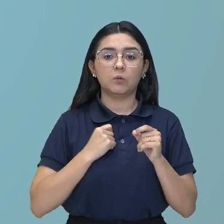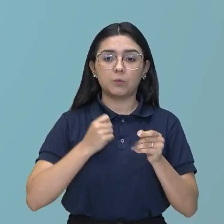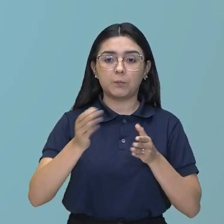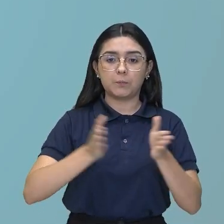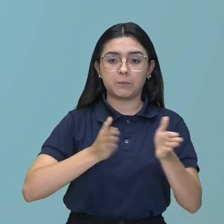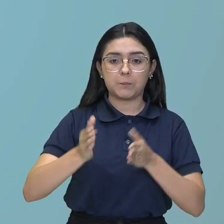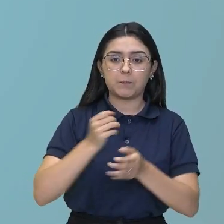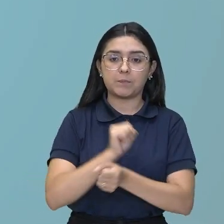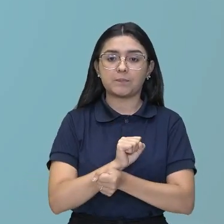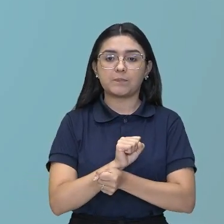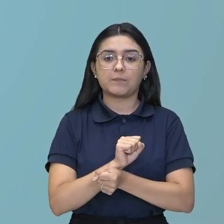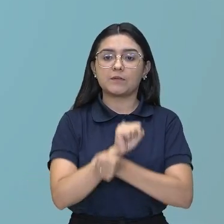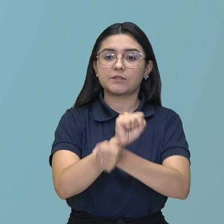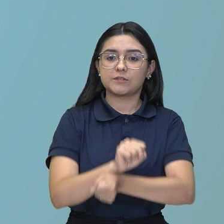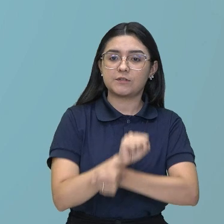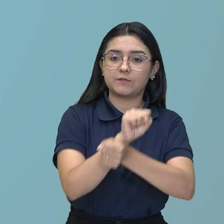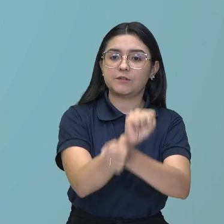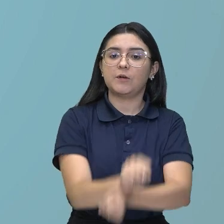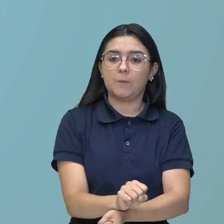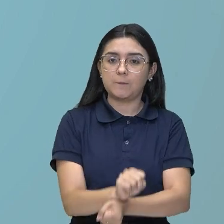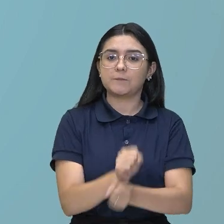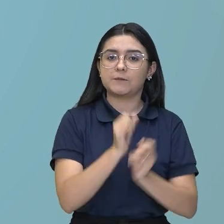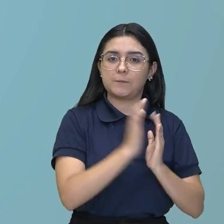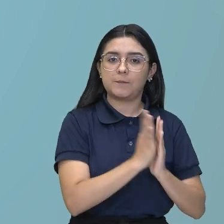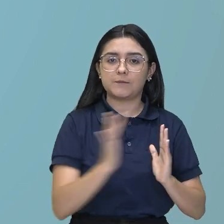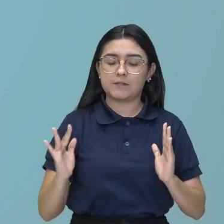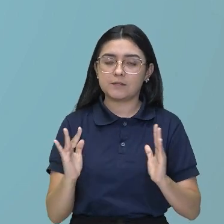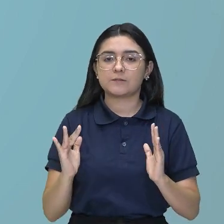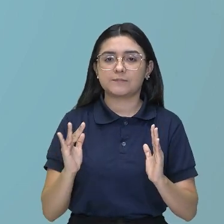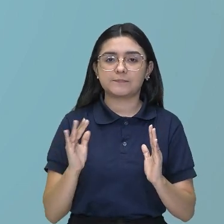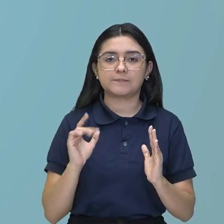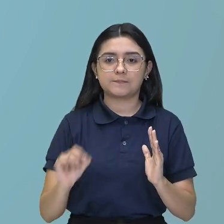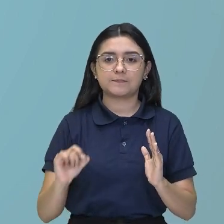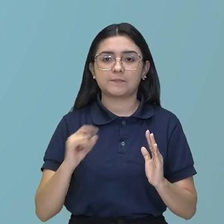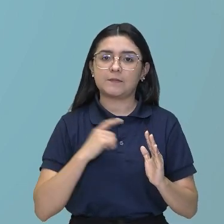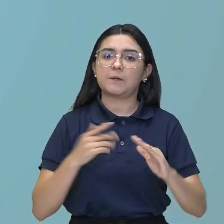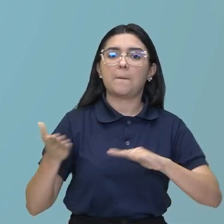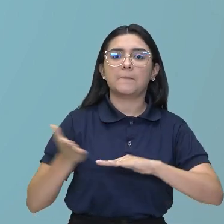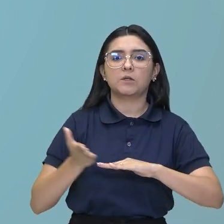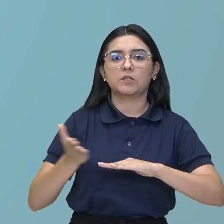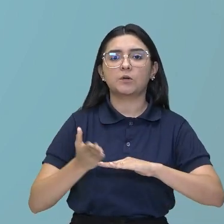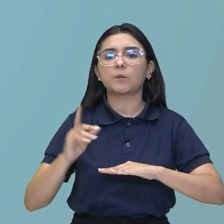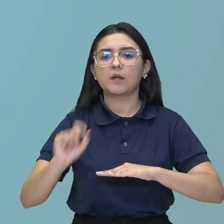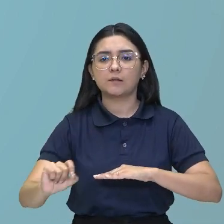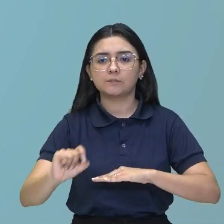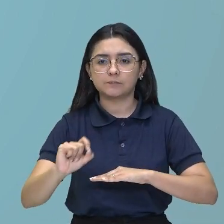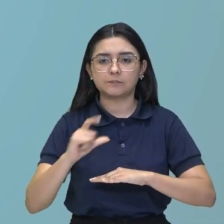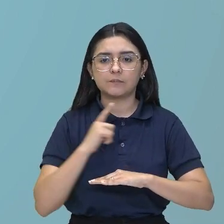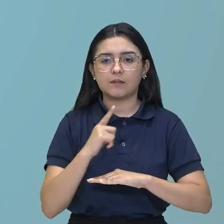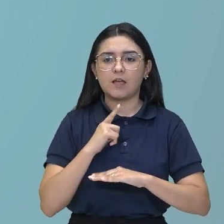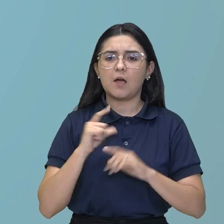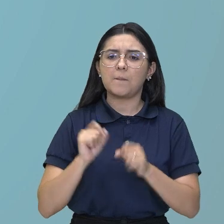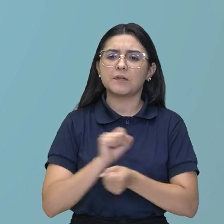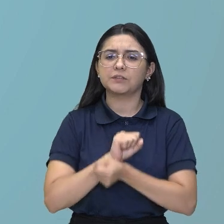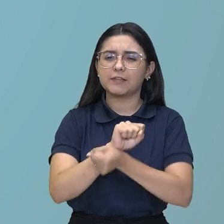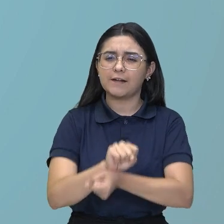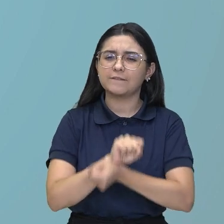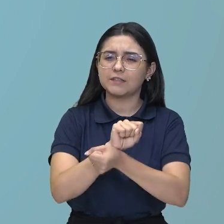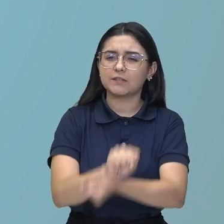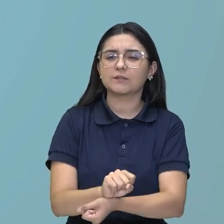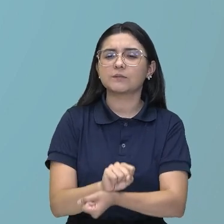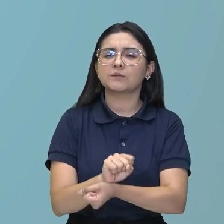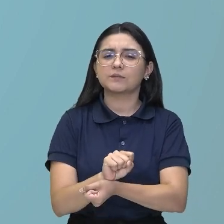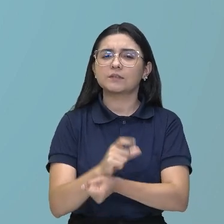né, o processo de escravidão da modernidade, ele foi aí uma escravidão que se deu